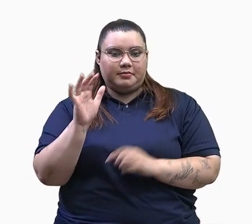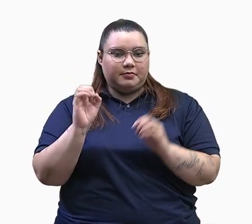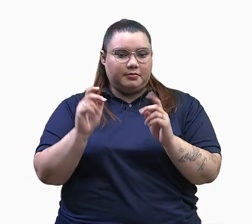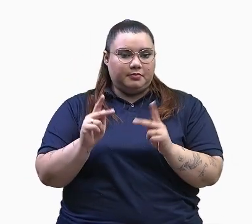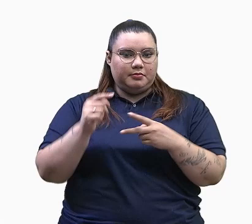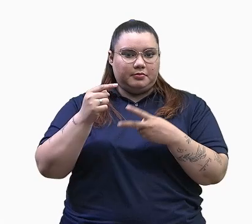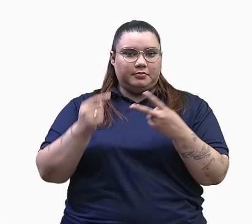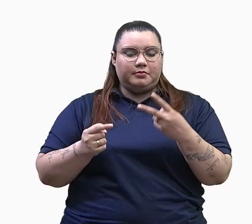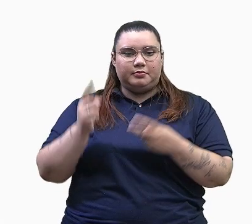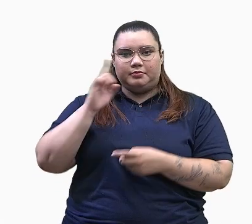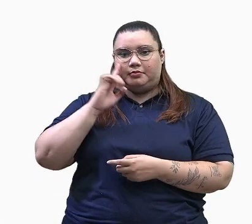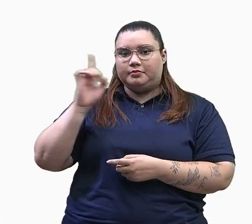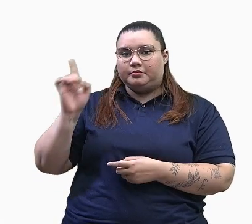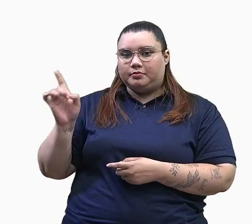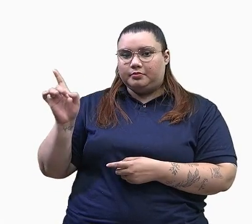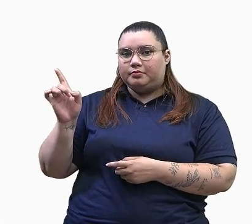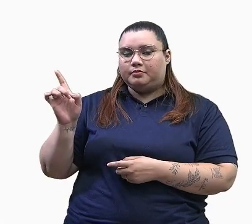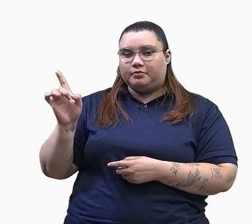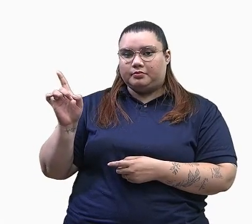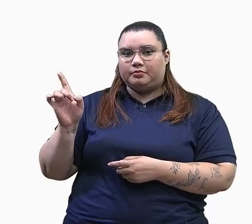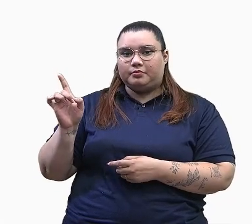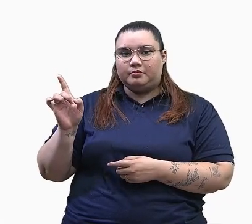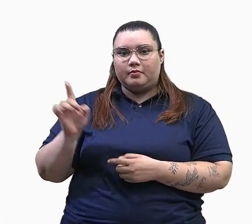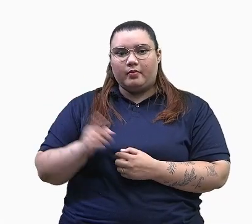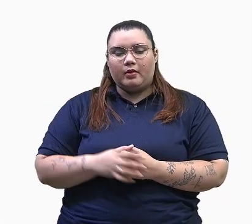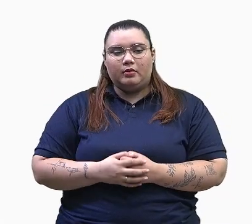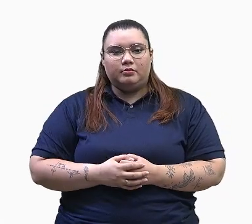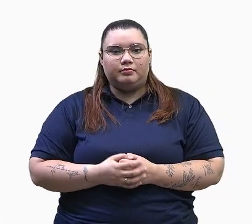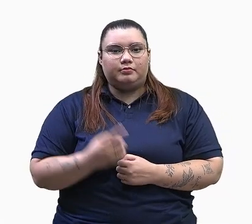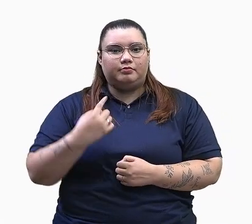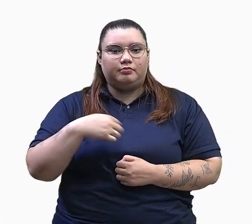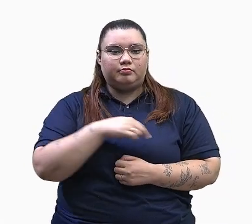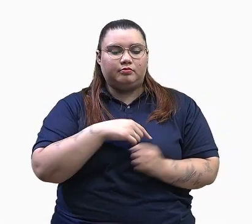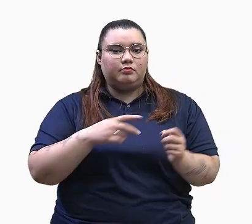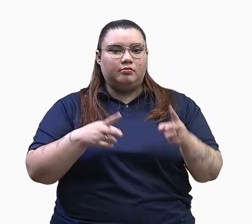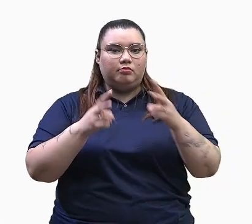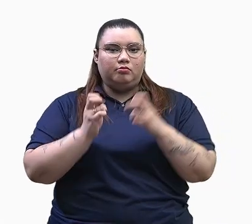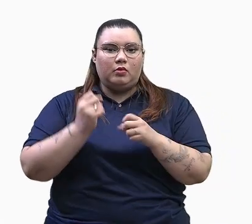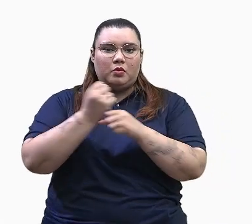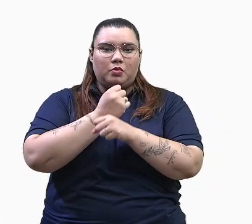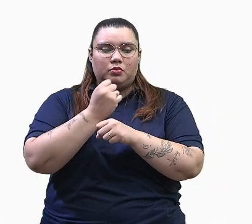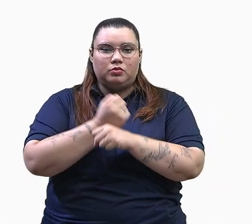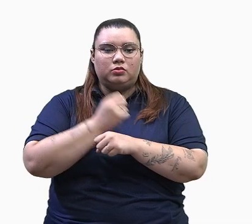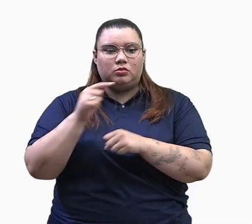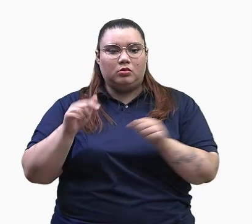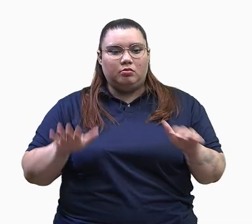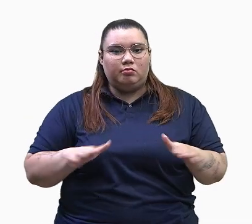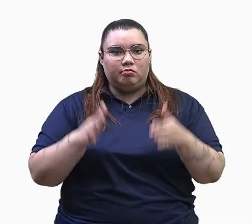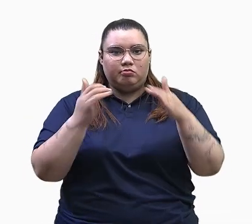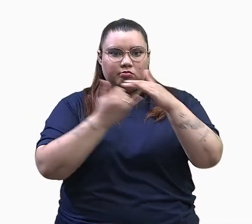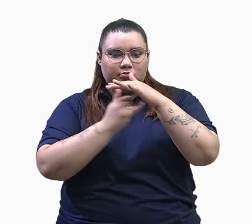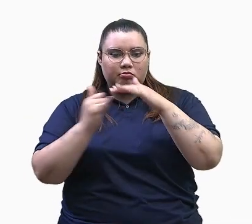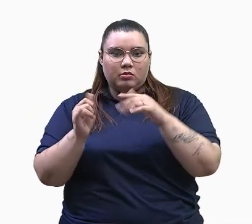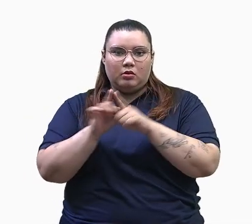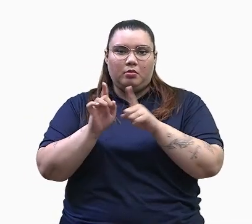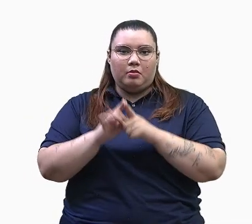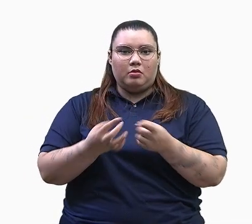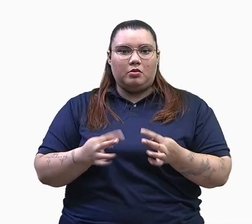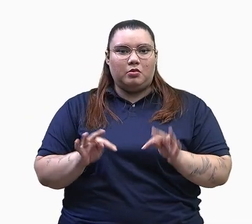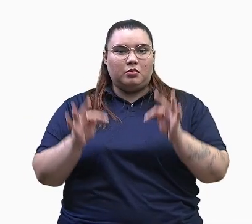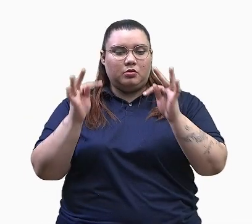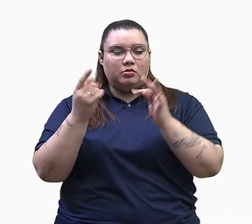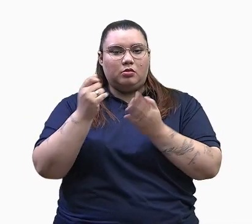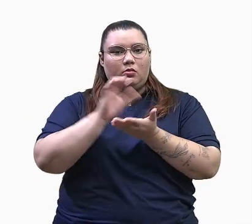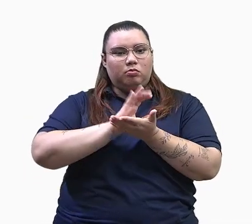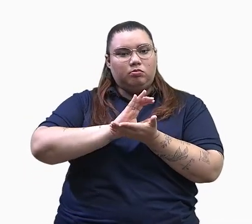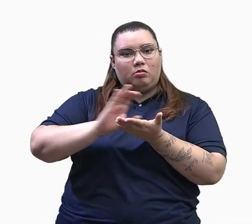seria na construção dessas usinas, tá bom? Onde a gente vai ter aí um investimento elevado e também as tecnologias que vão